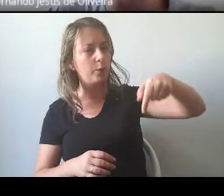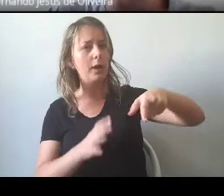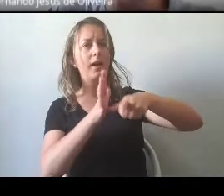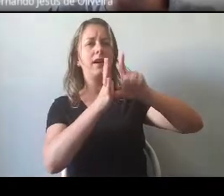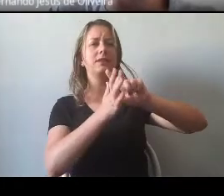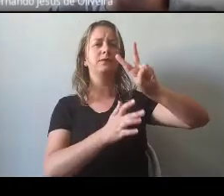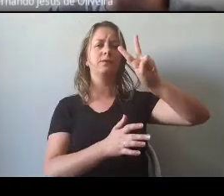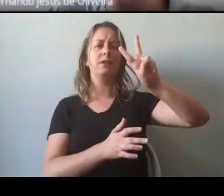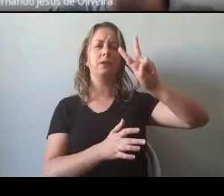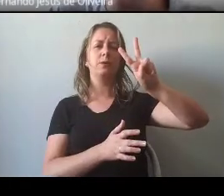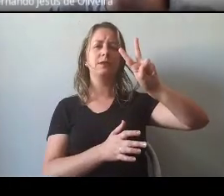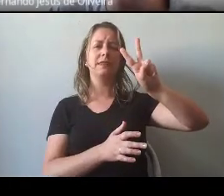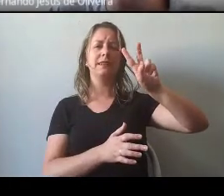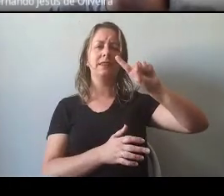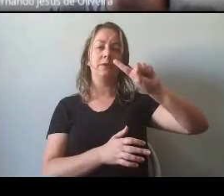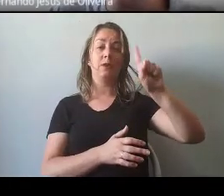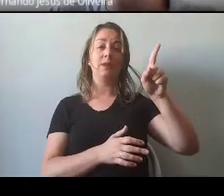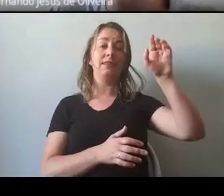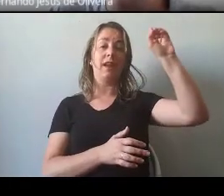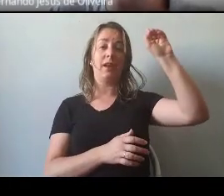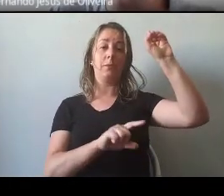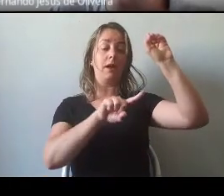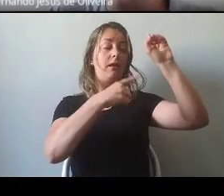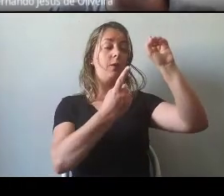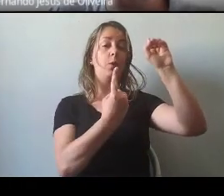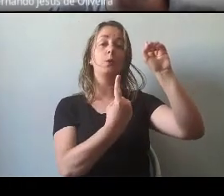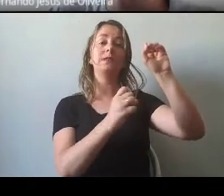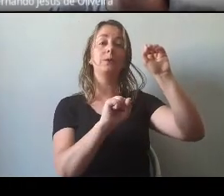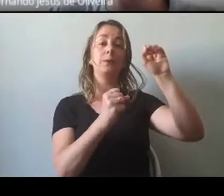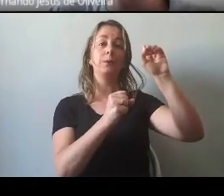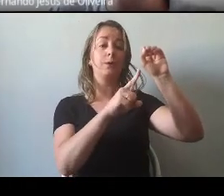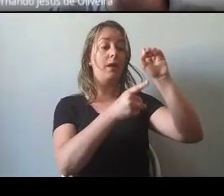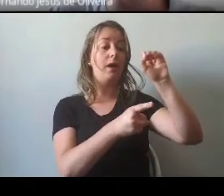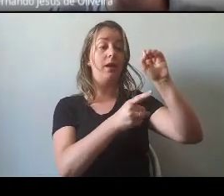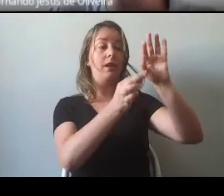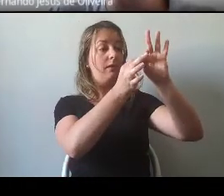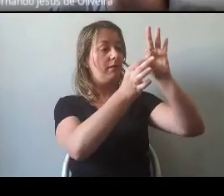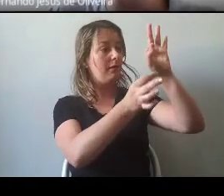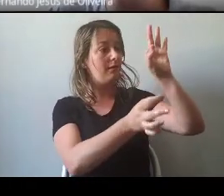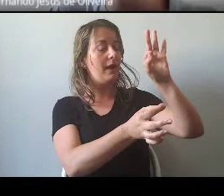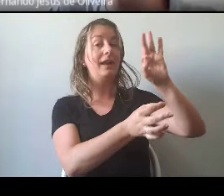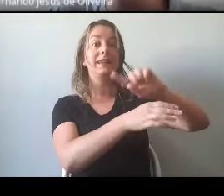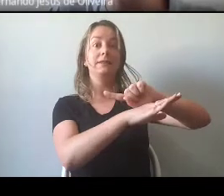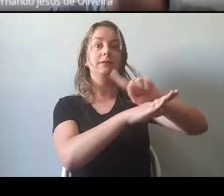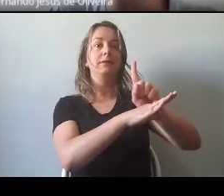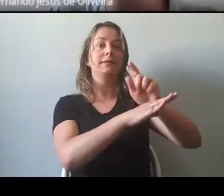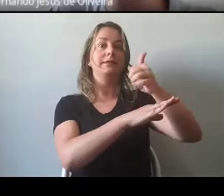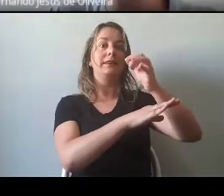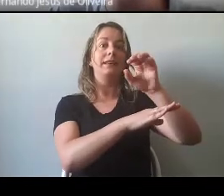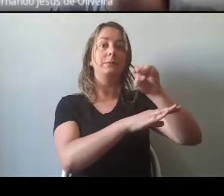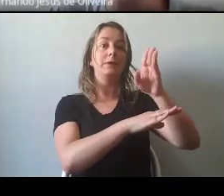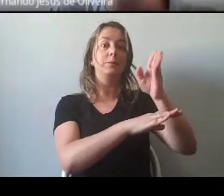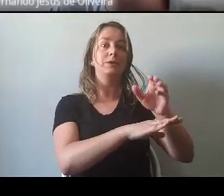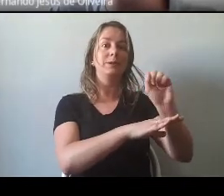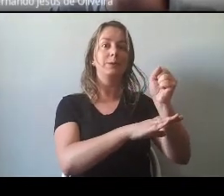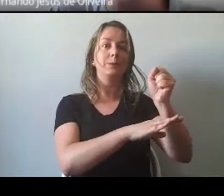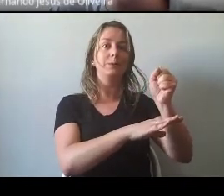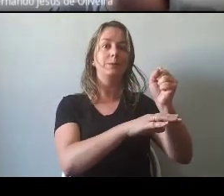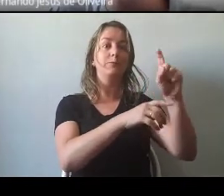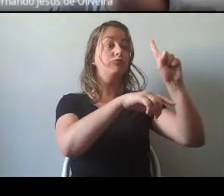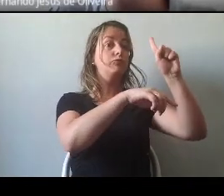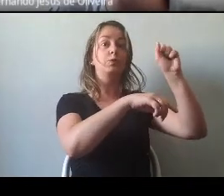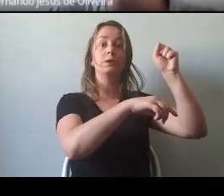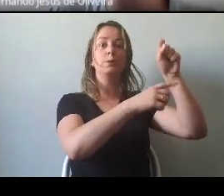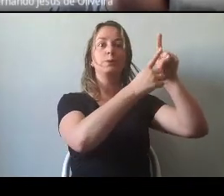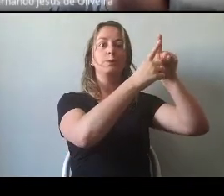do repouso, né, com velocidade 0 metro por segundo, a cada 1 segundo ele vai estar ganhando 10 metros por segundo, ok?